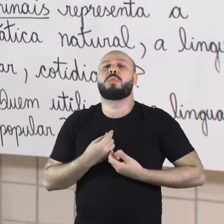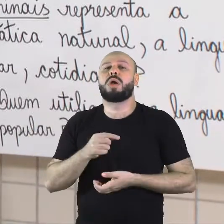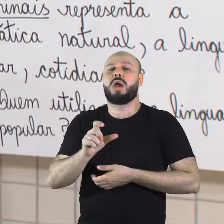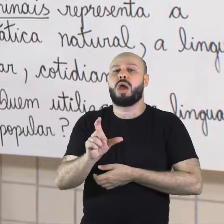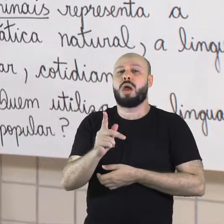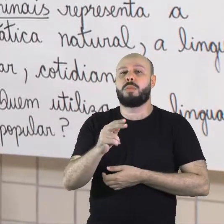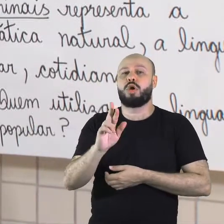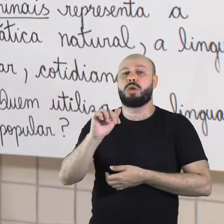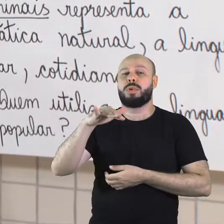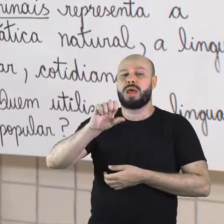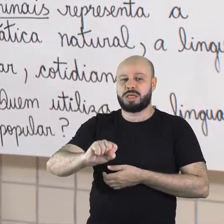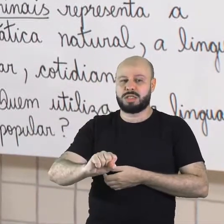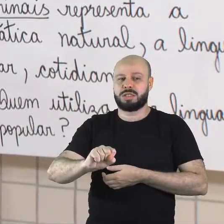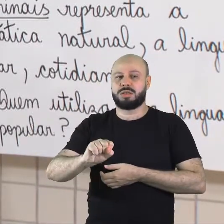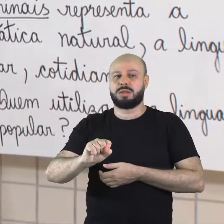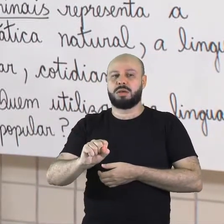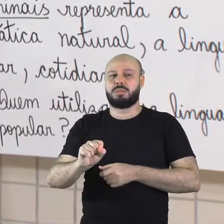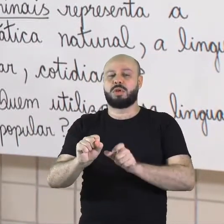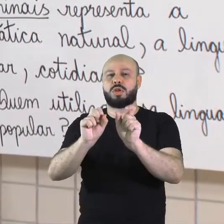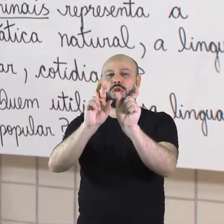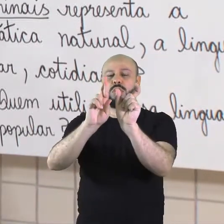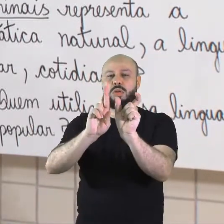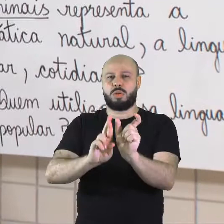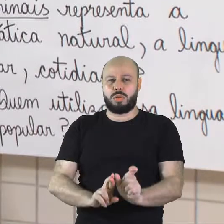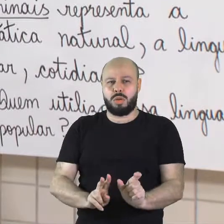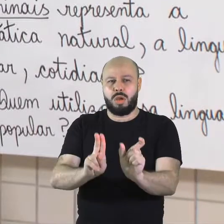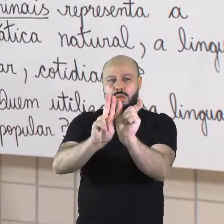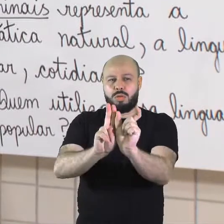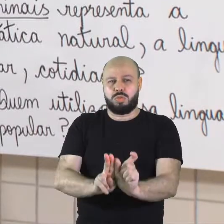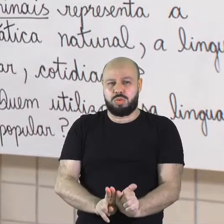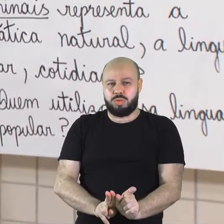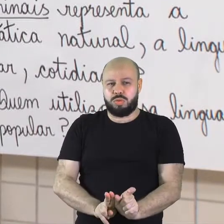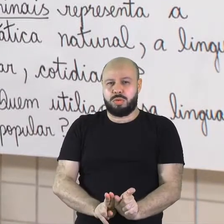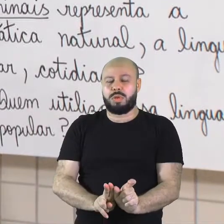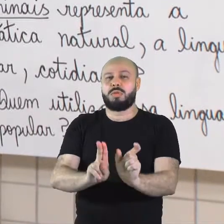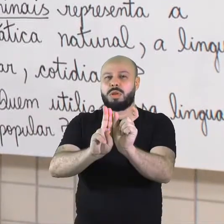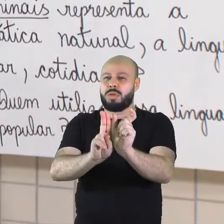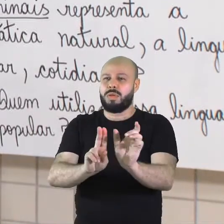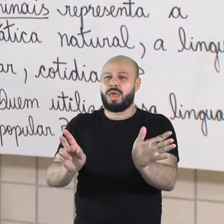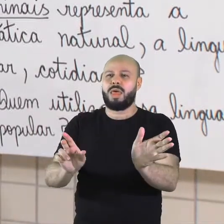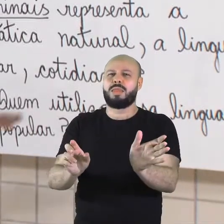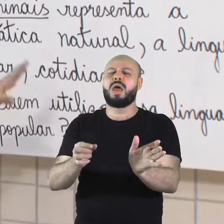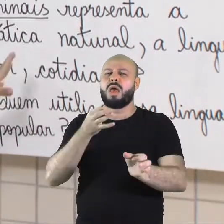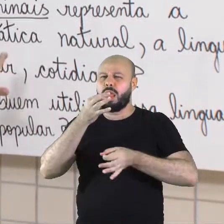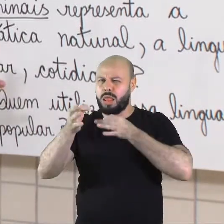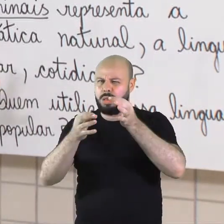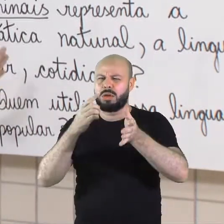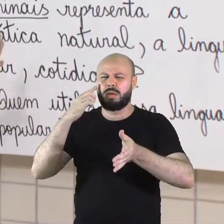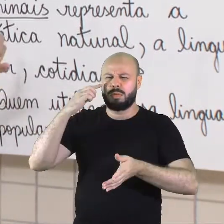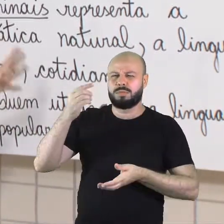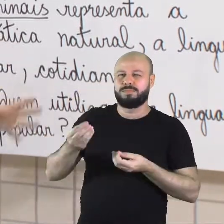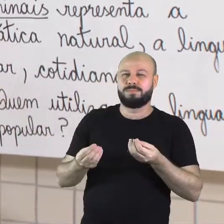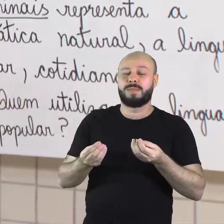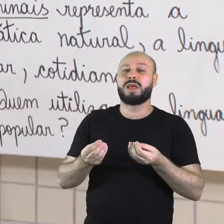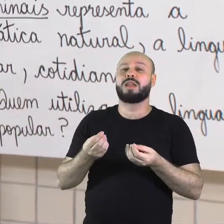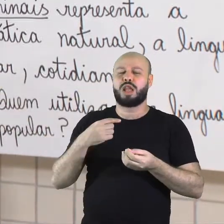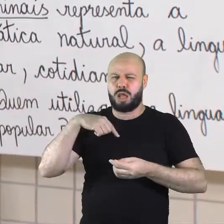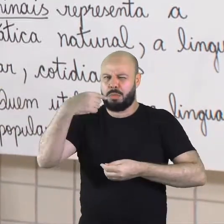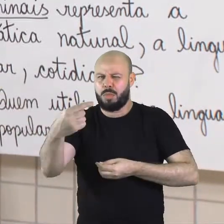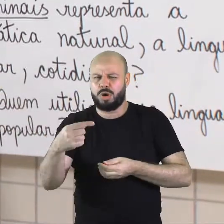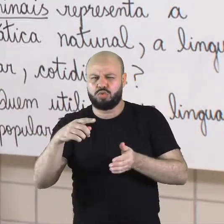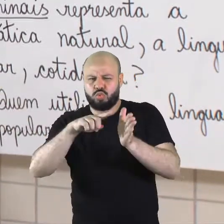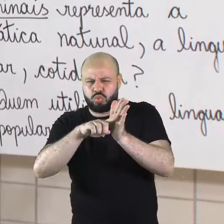uma crítica, né, à gramática normativa, e a gente vai discutir isso um pouquinho mais à frente, quando a gente estiver analisando